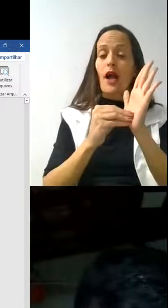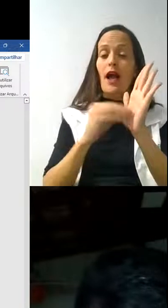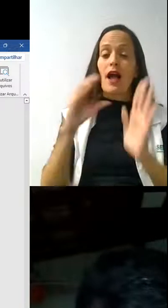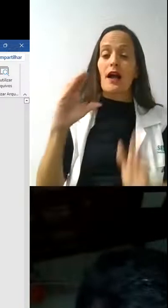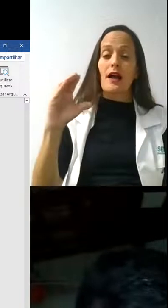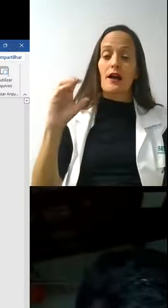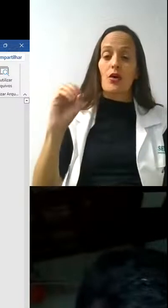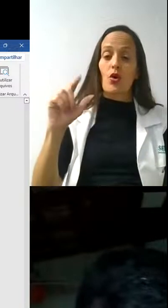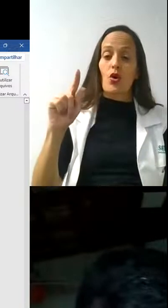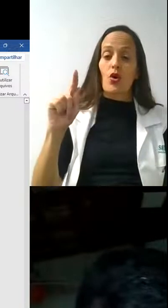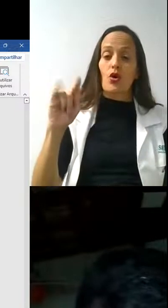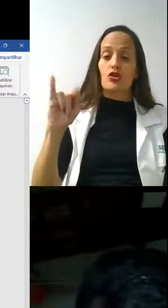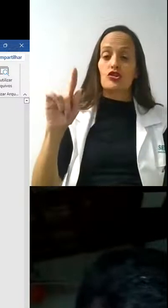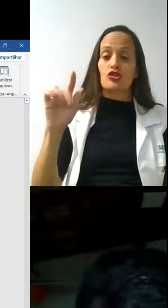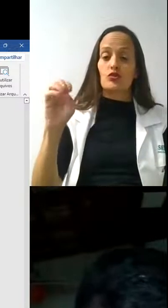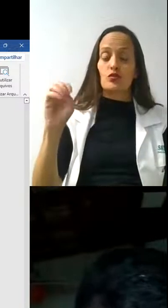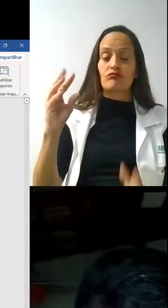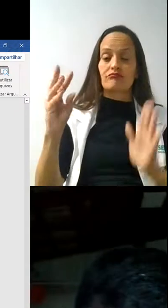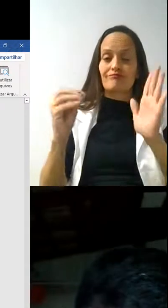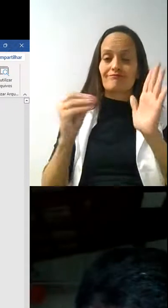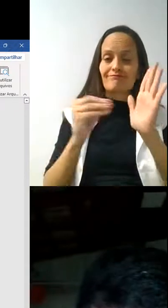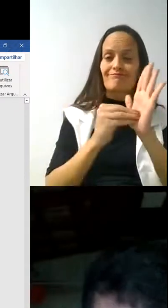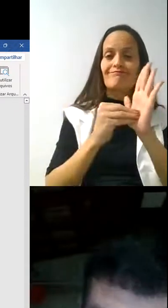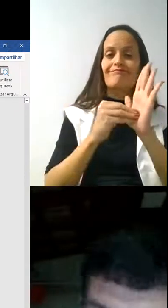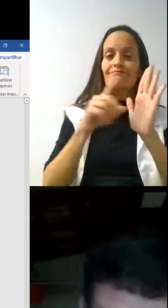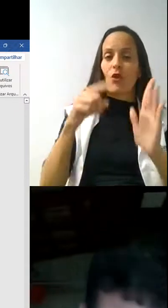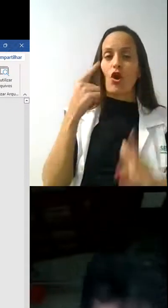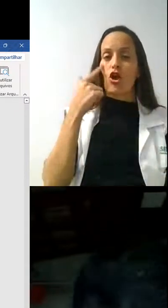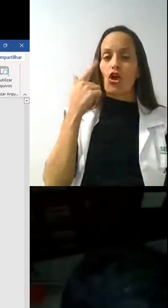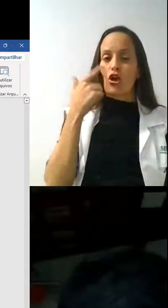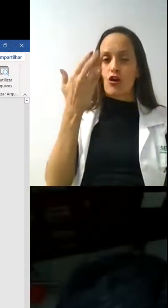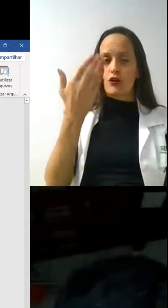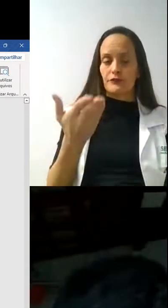são representados, né? Eles são representados dessa forma aqui, ó.